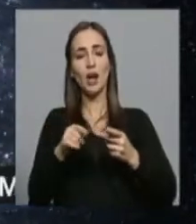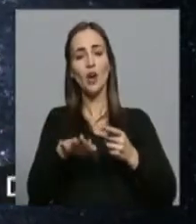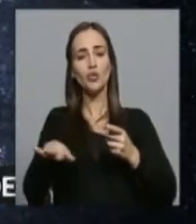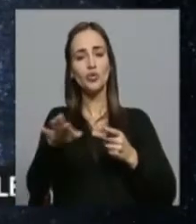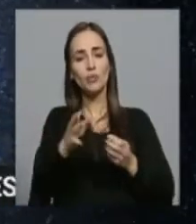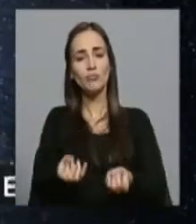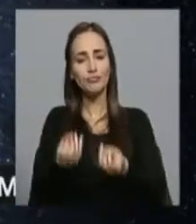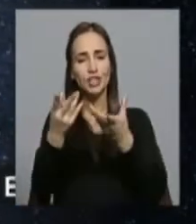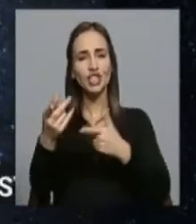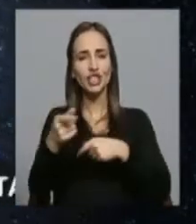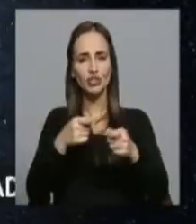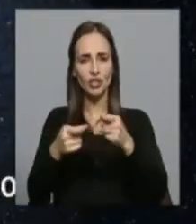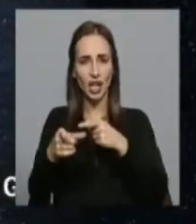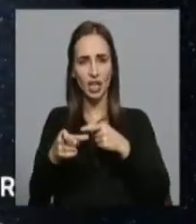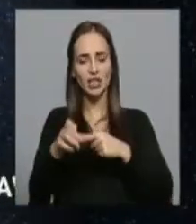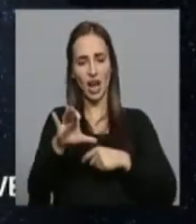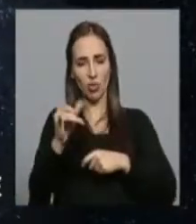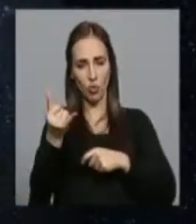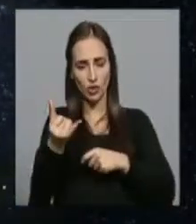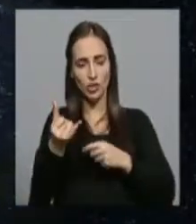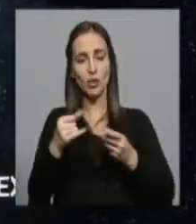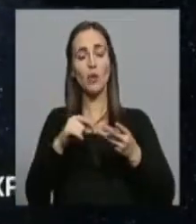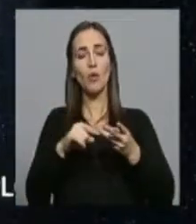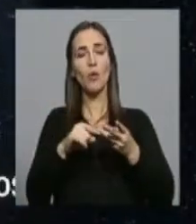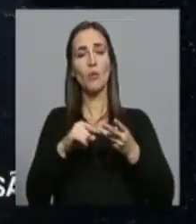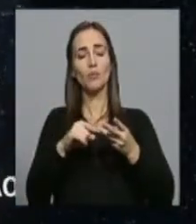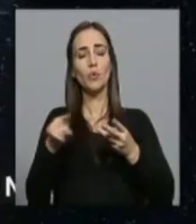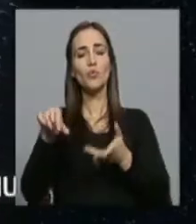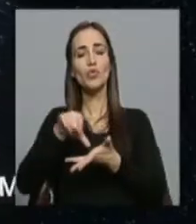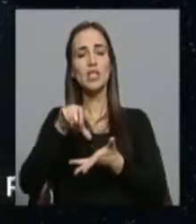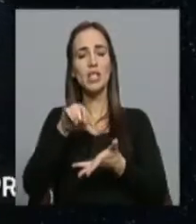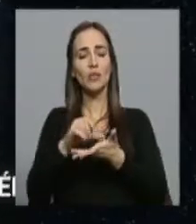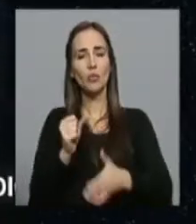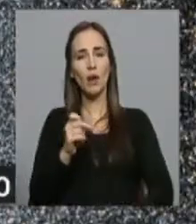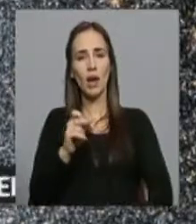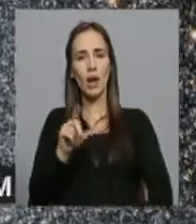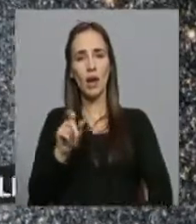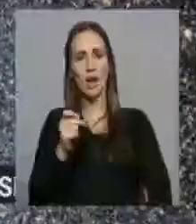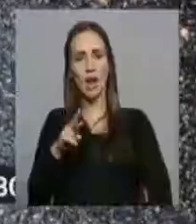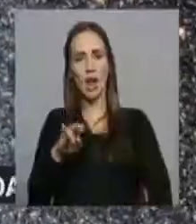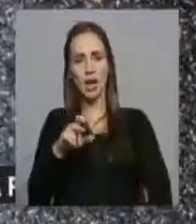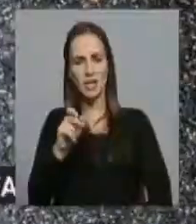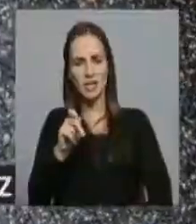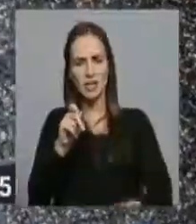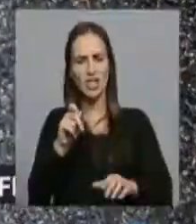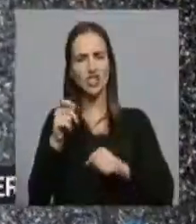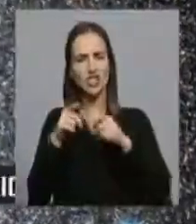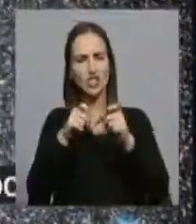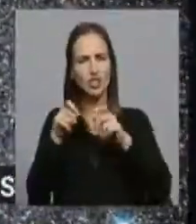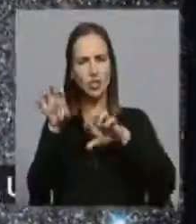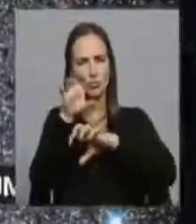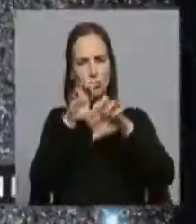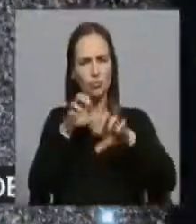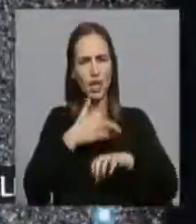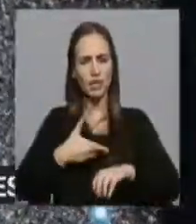H2. O outro é o coração de uma galáxia com uma população estelar muito antiga. São tudo imagens absolutamente